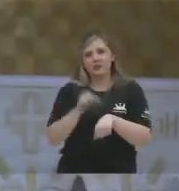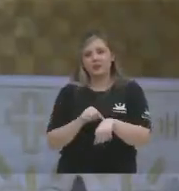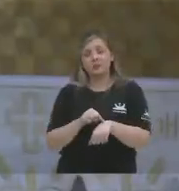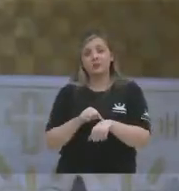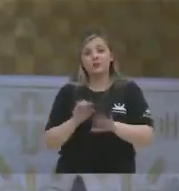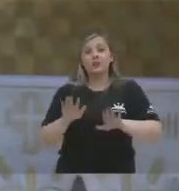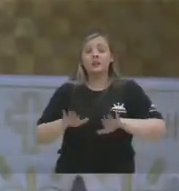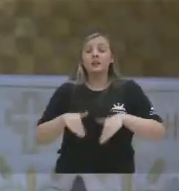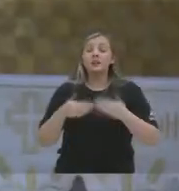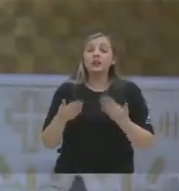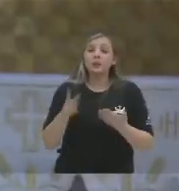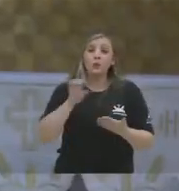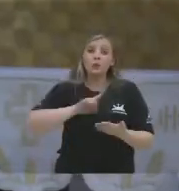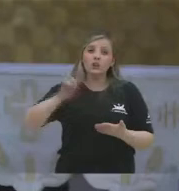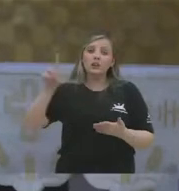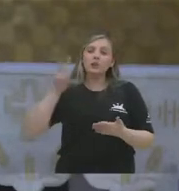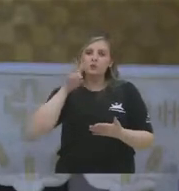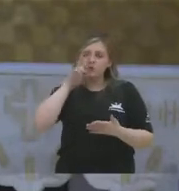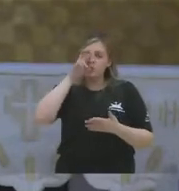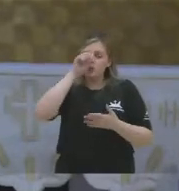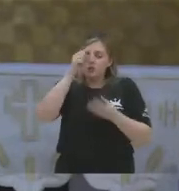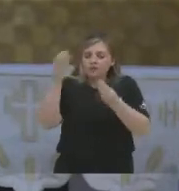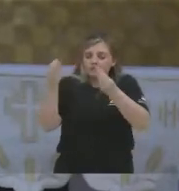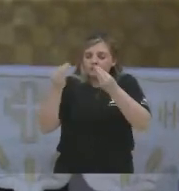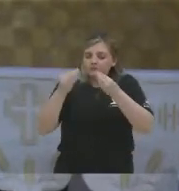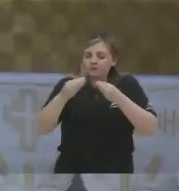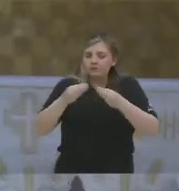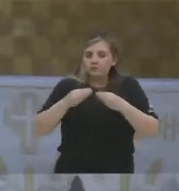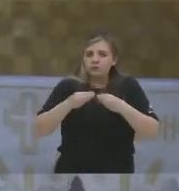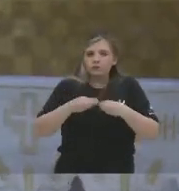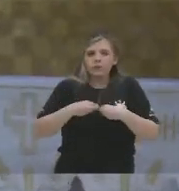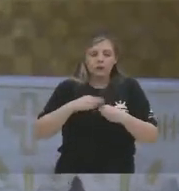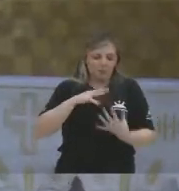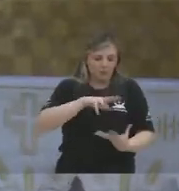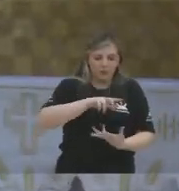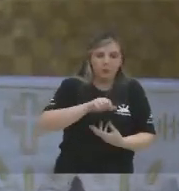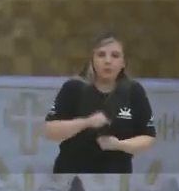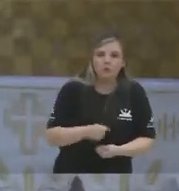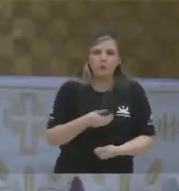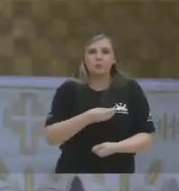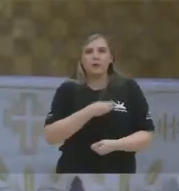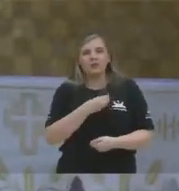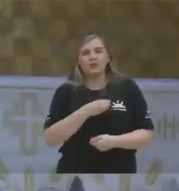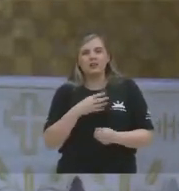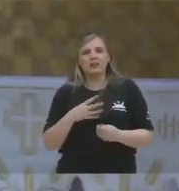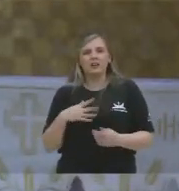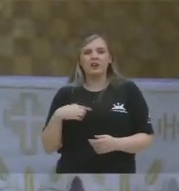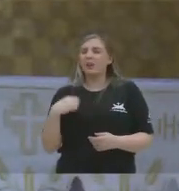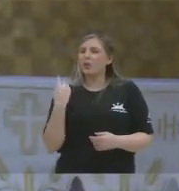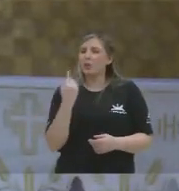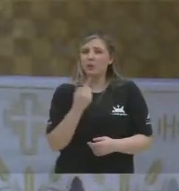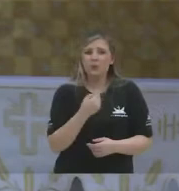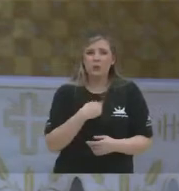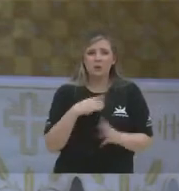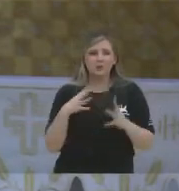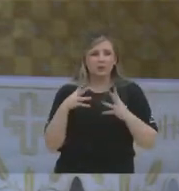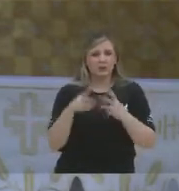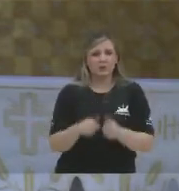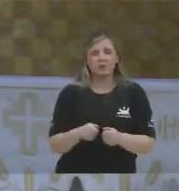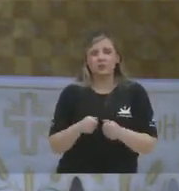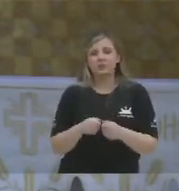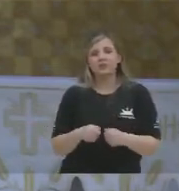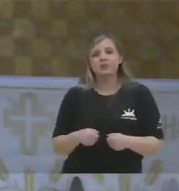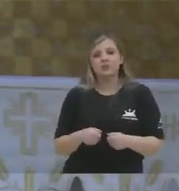sustenta o mundo, sustenta a vida, sustenta a todos nós. E aqui entra